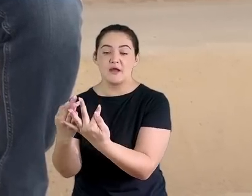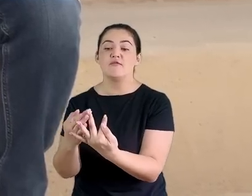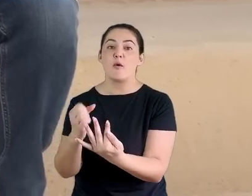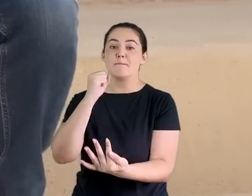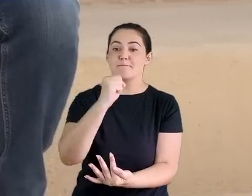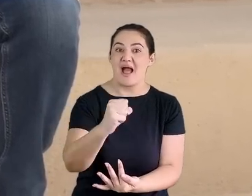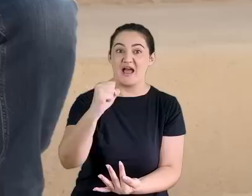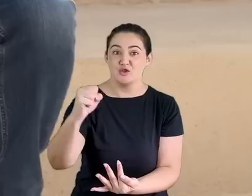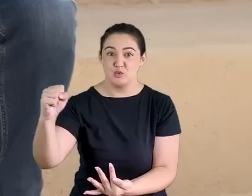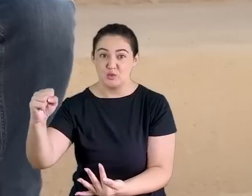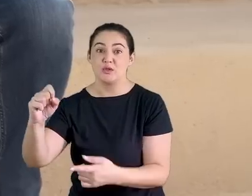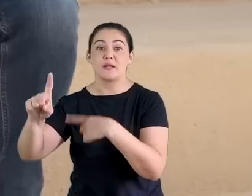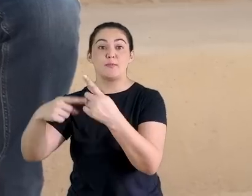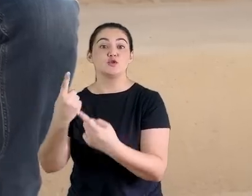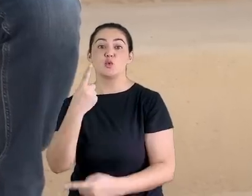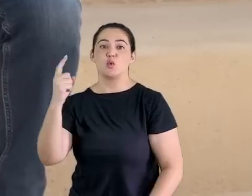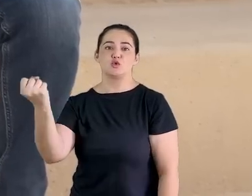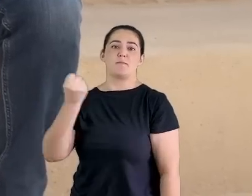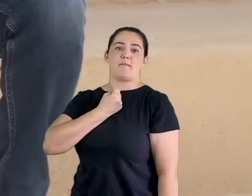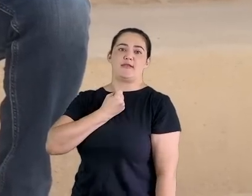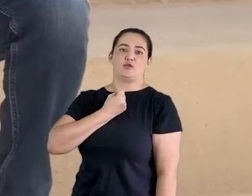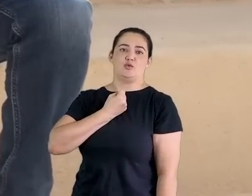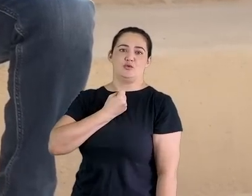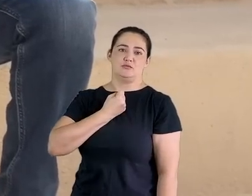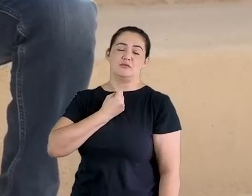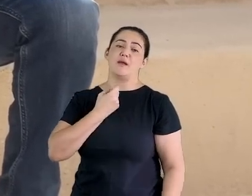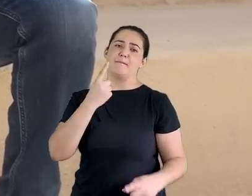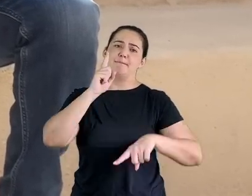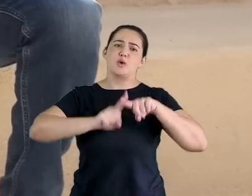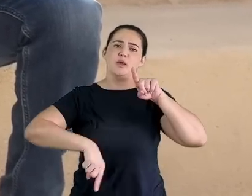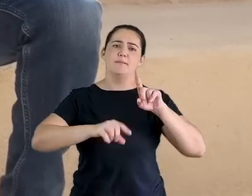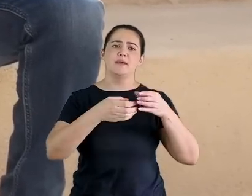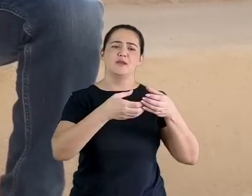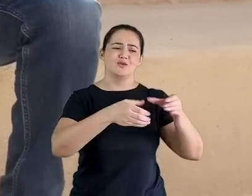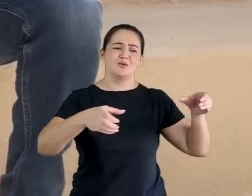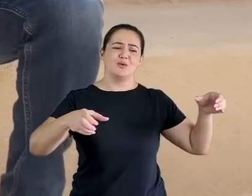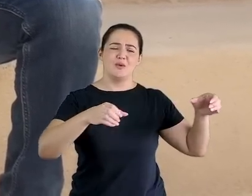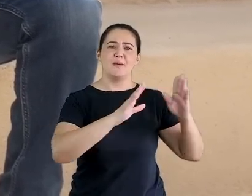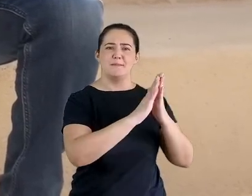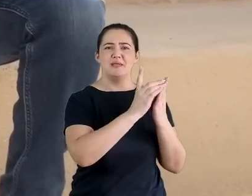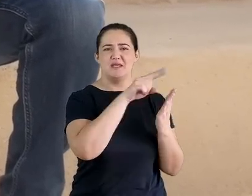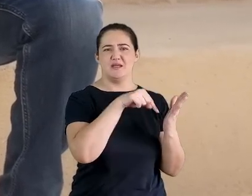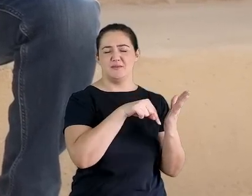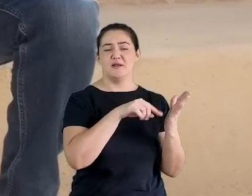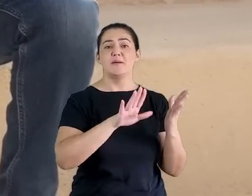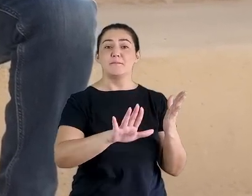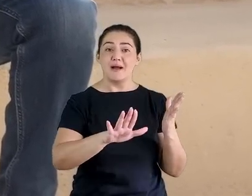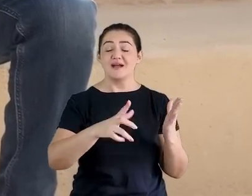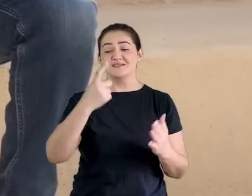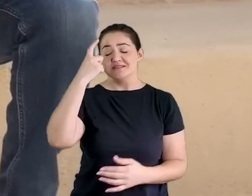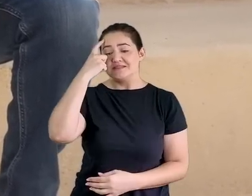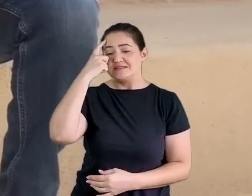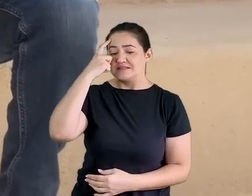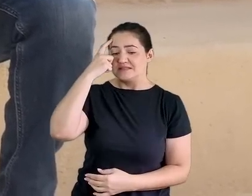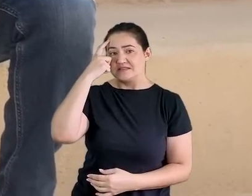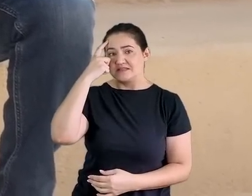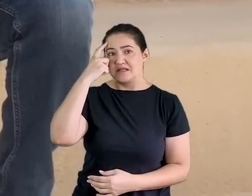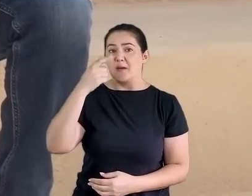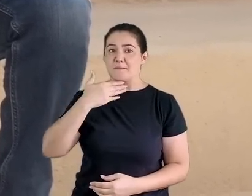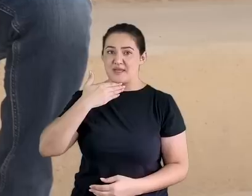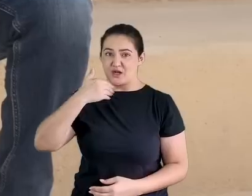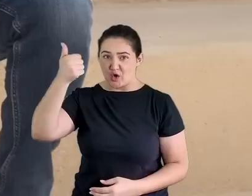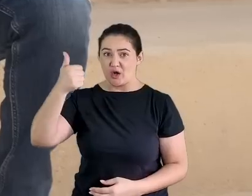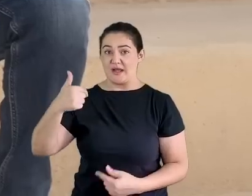Torá. Mas novamente, nesse momento muito incomum, a decisão foi que o último tiraria a própria vida. E essa foi de fato a